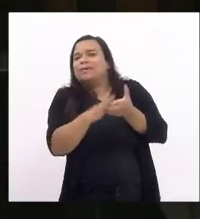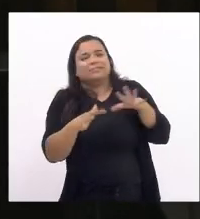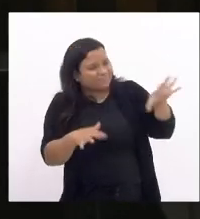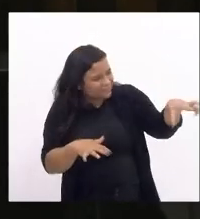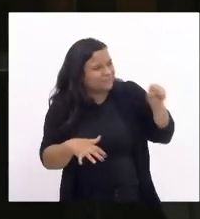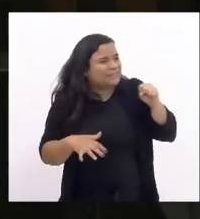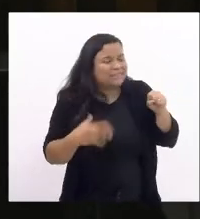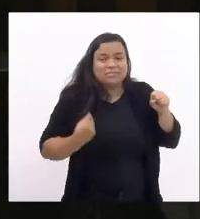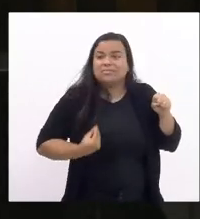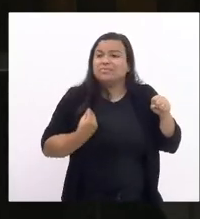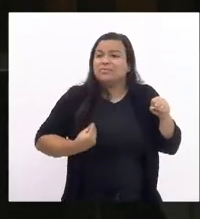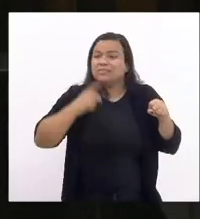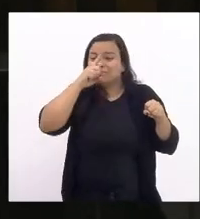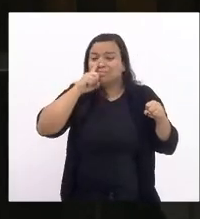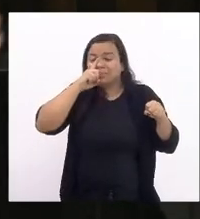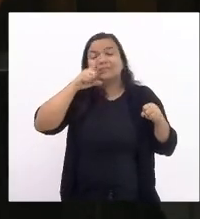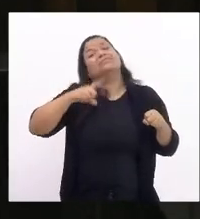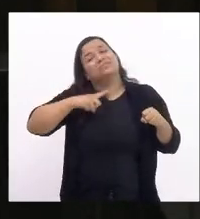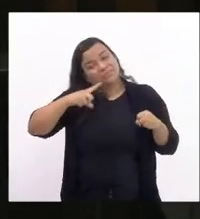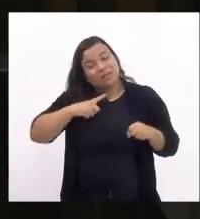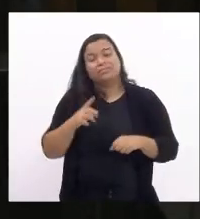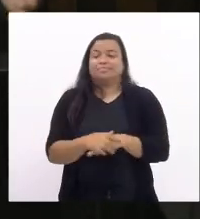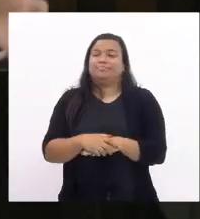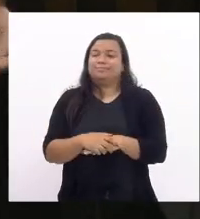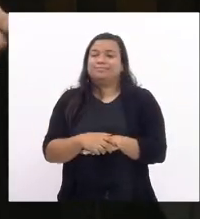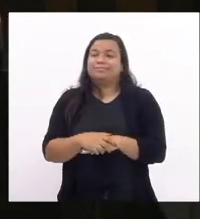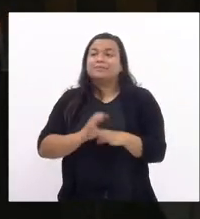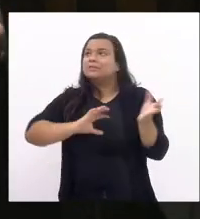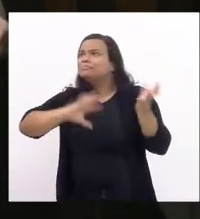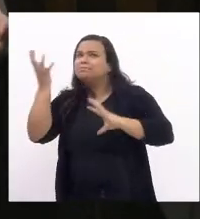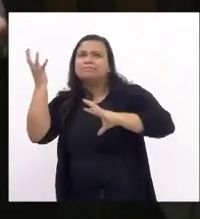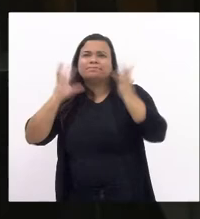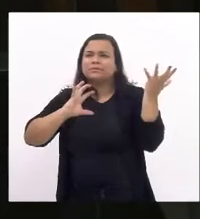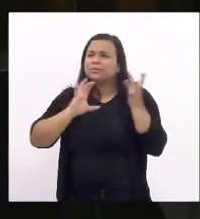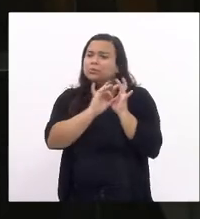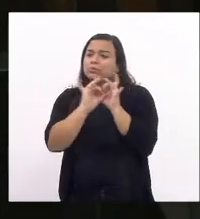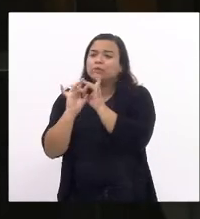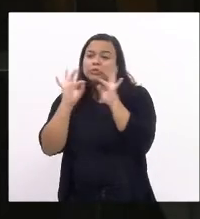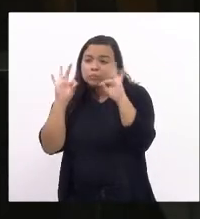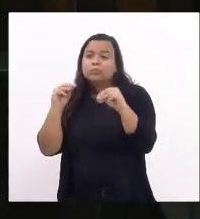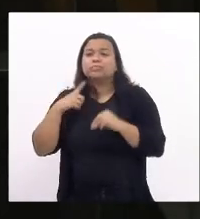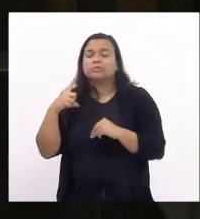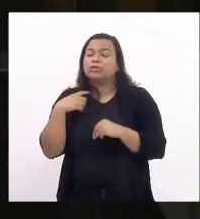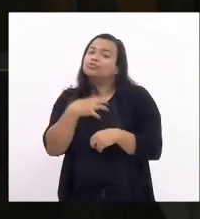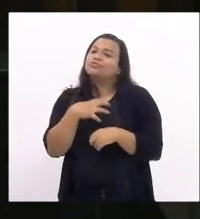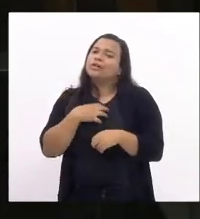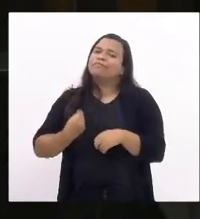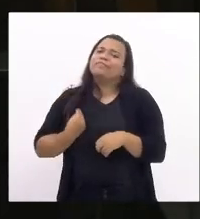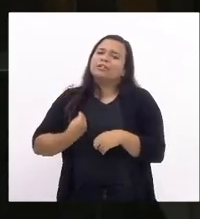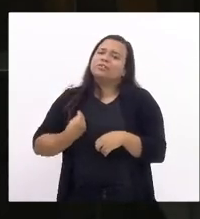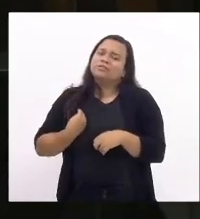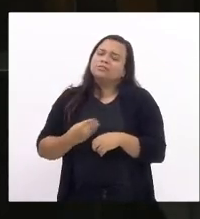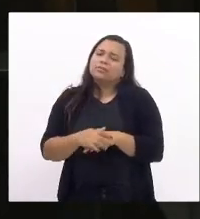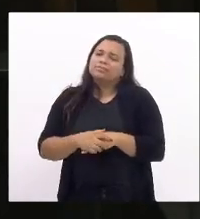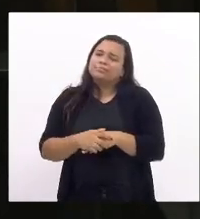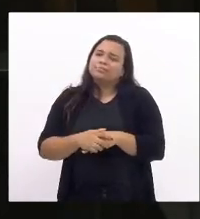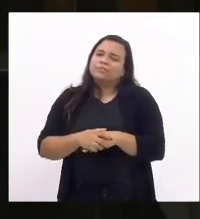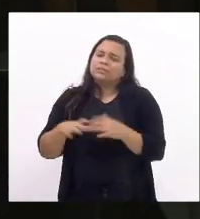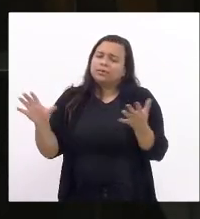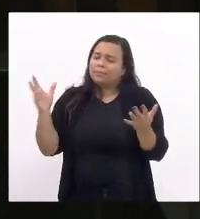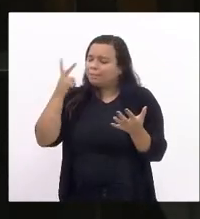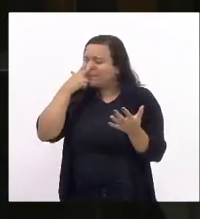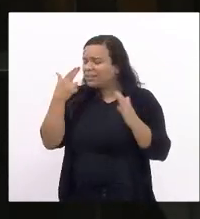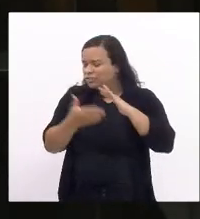risco. Essas tragédias estão relacionadas a um modo de vida que exclui da